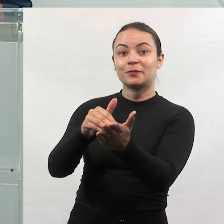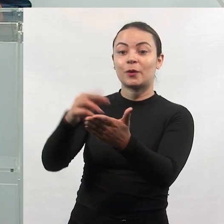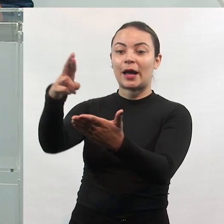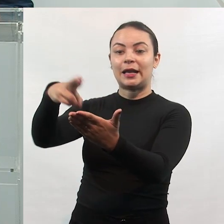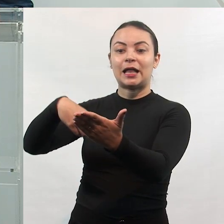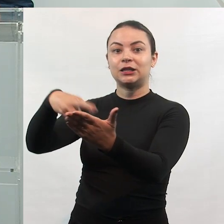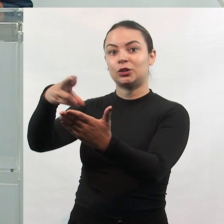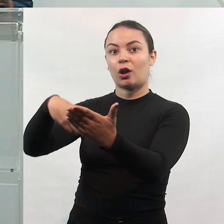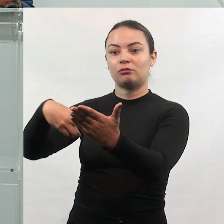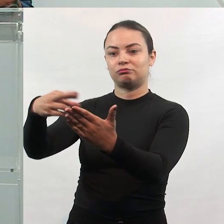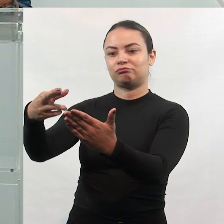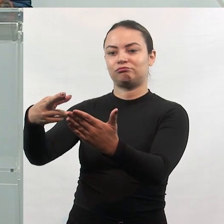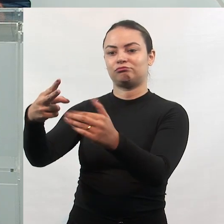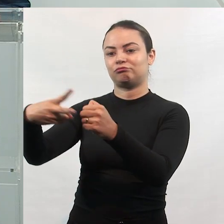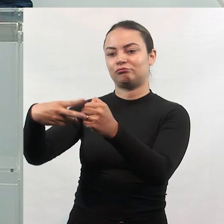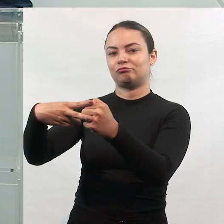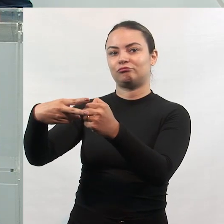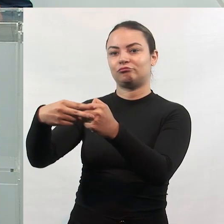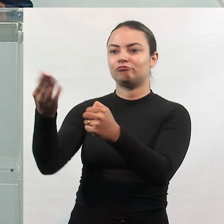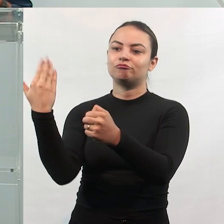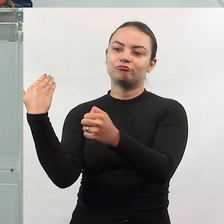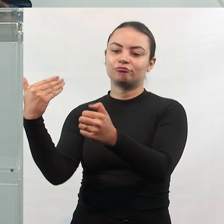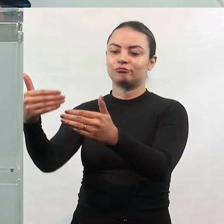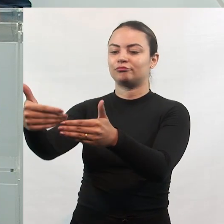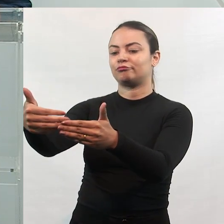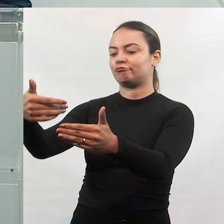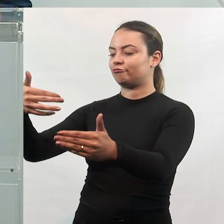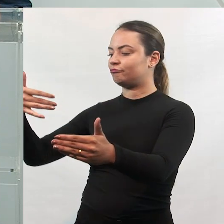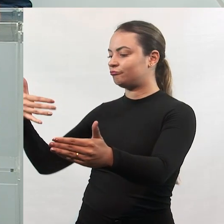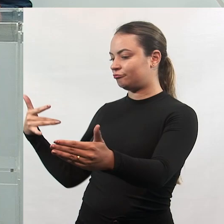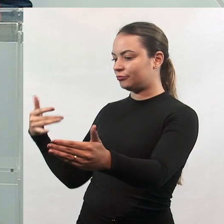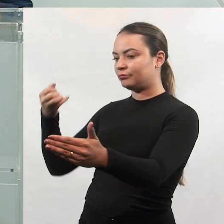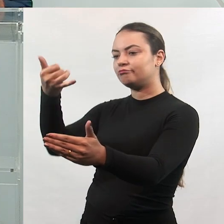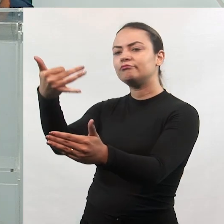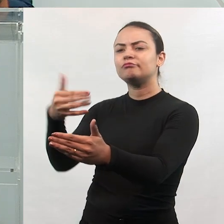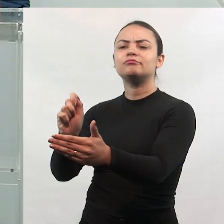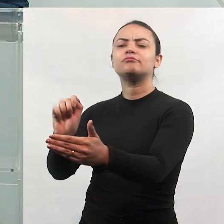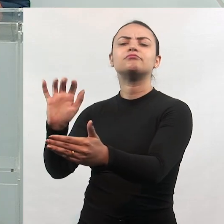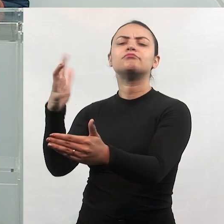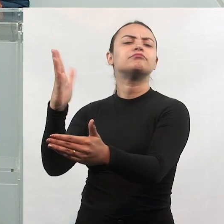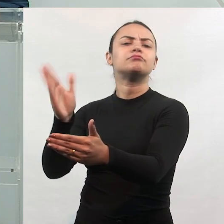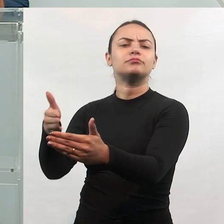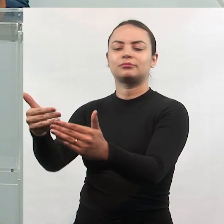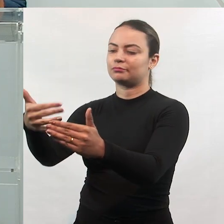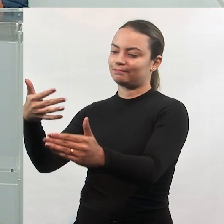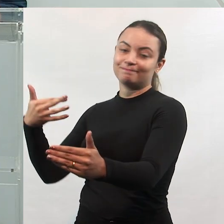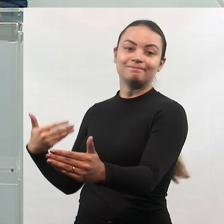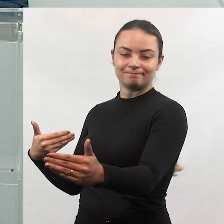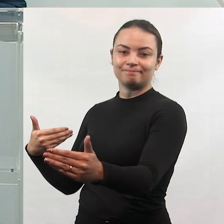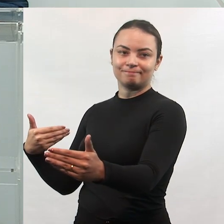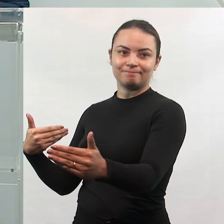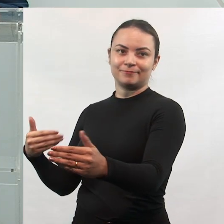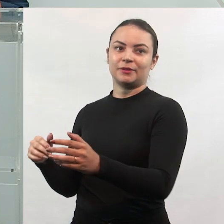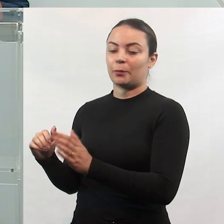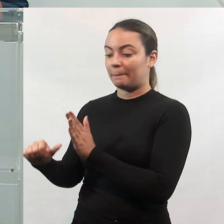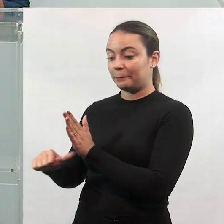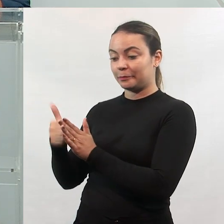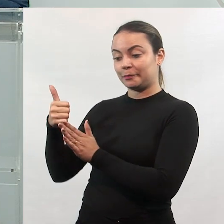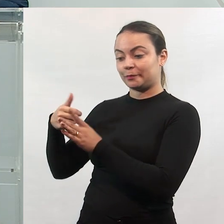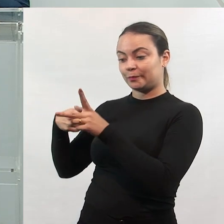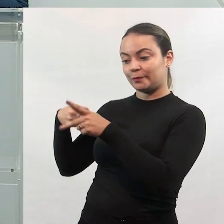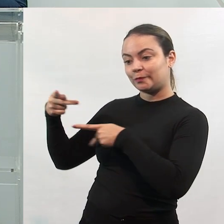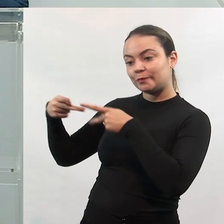a serem seguidos, quando a gente está falando de planejamento de pesquisa, tá? E aí, puxo você para uma questão que